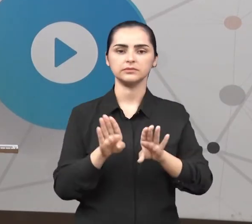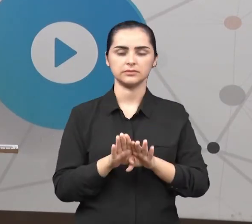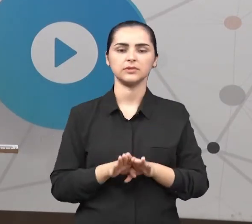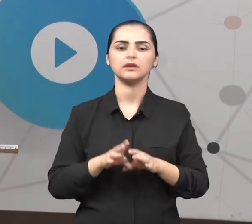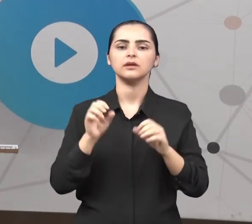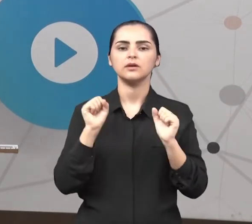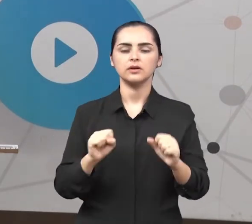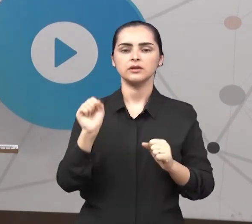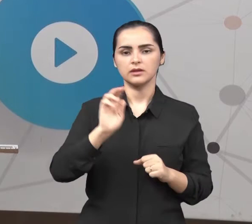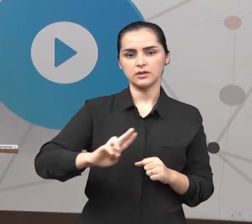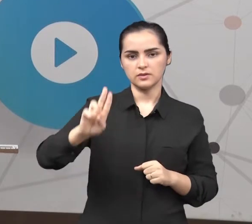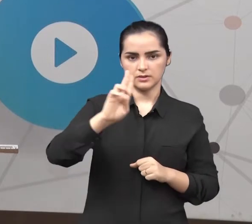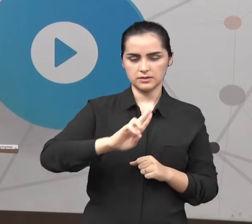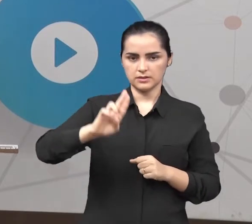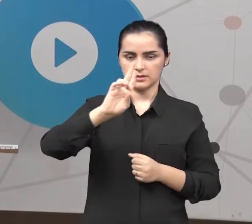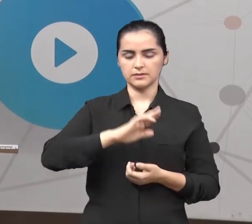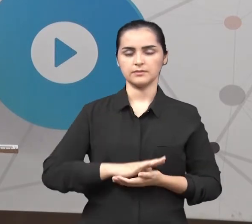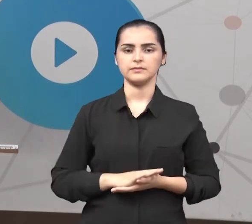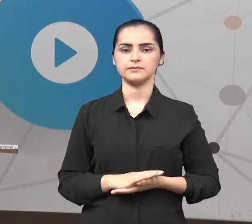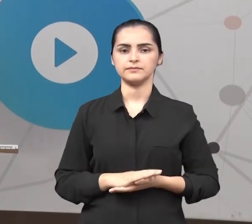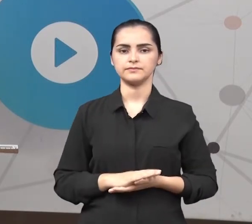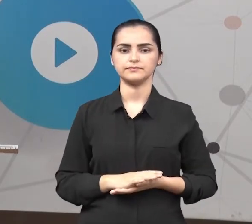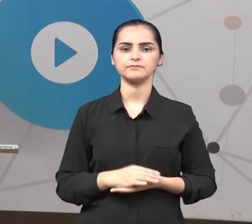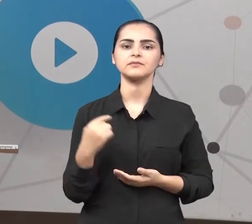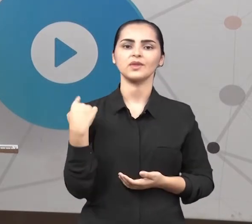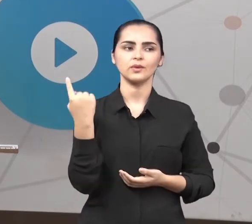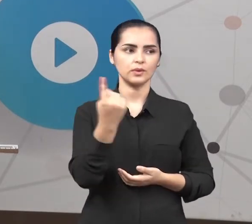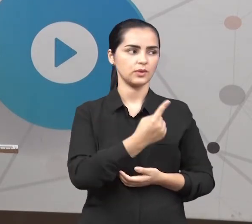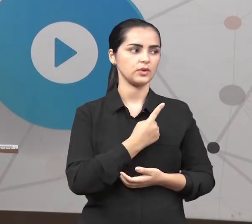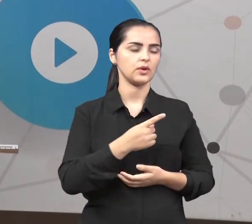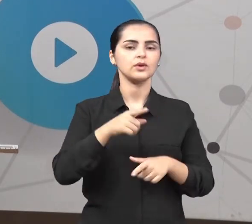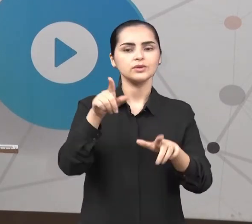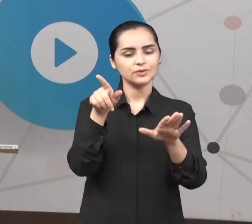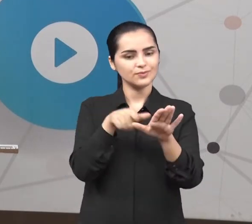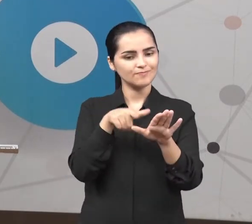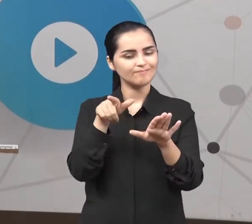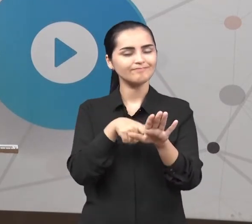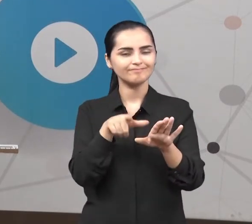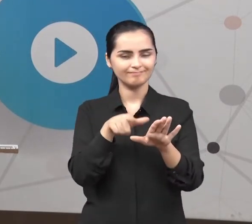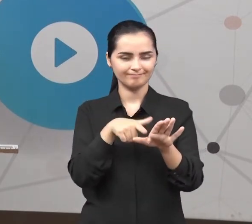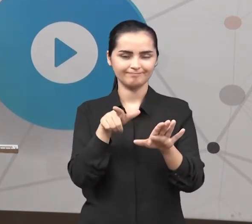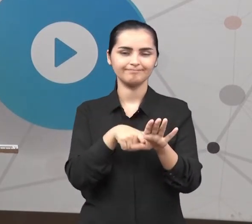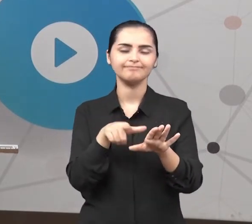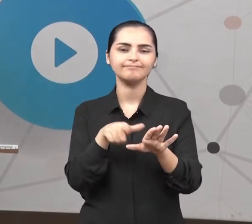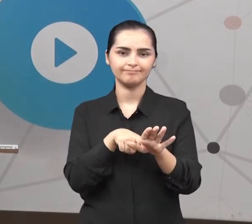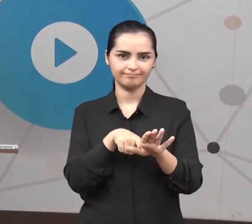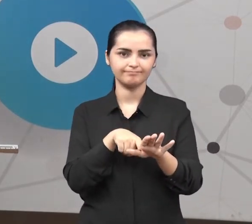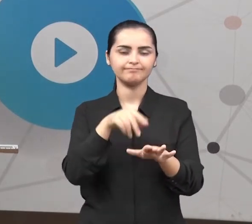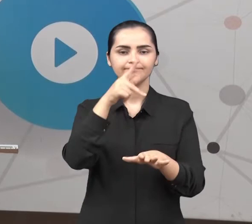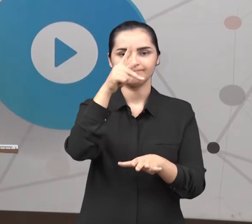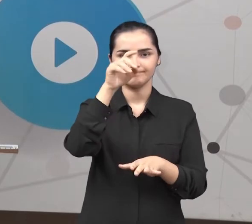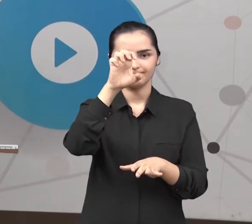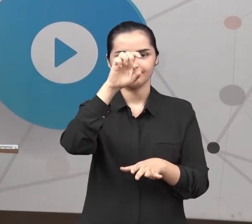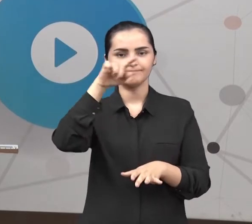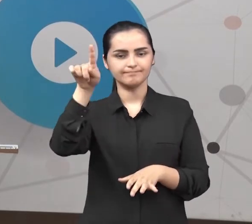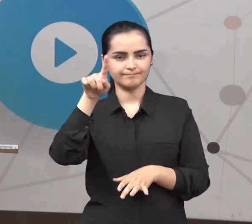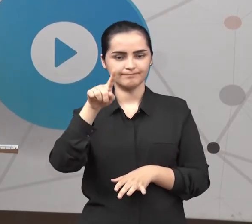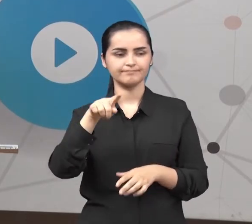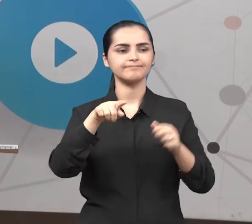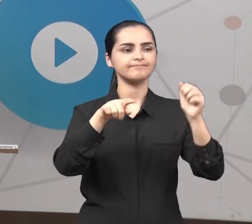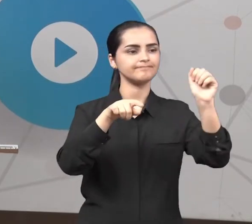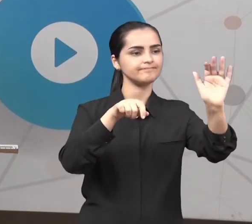podemos usar o nosso pé para medir